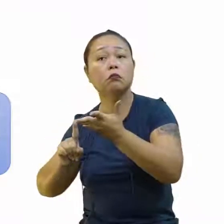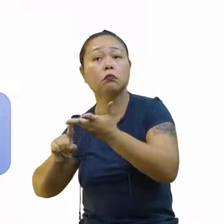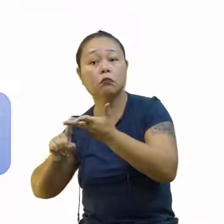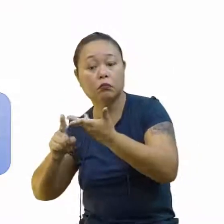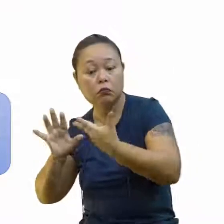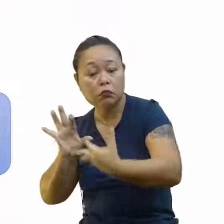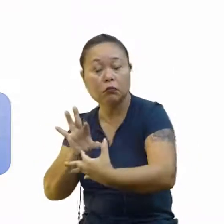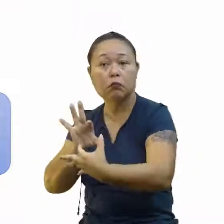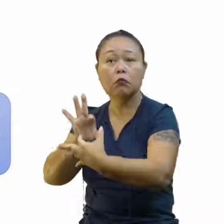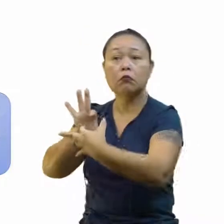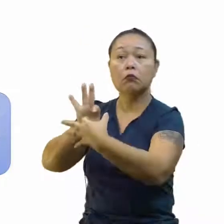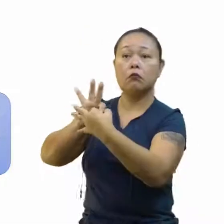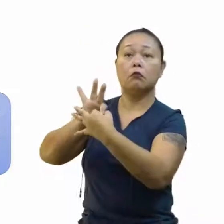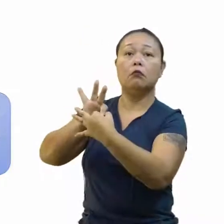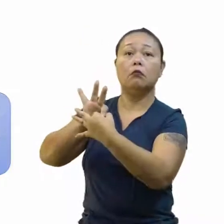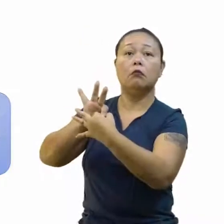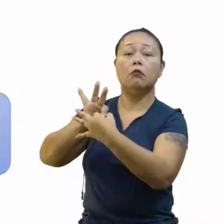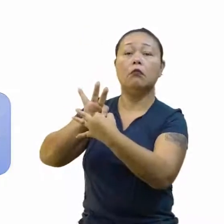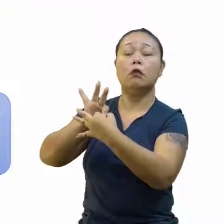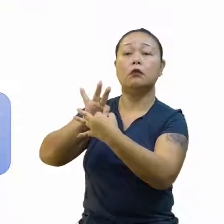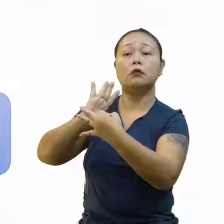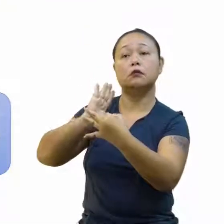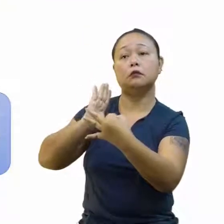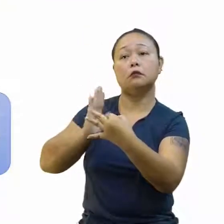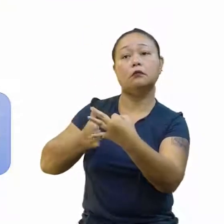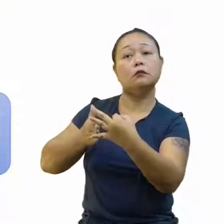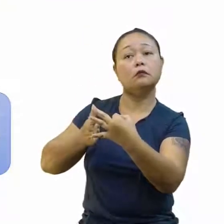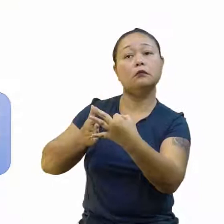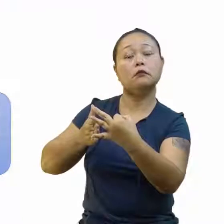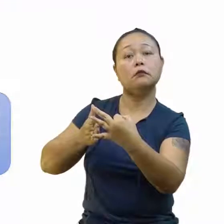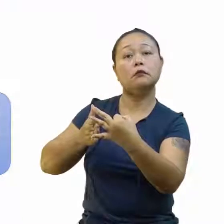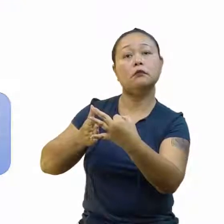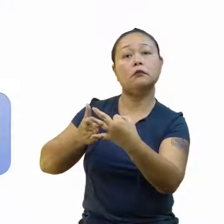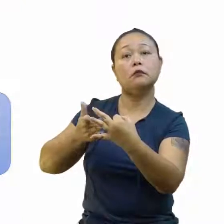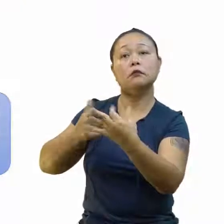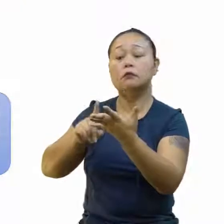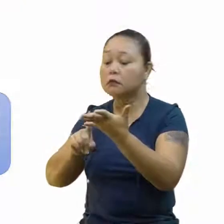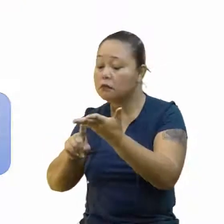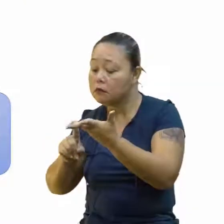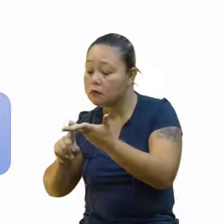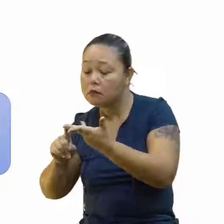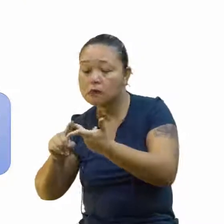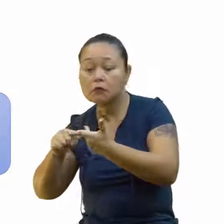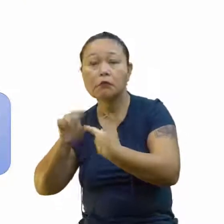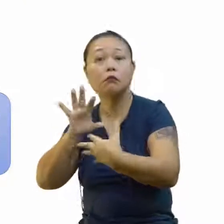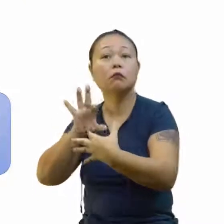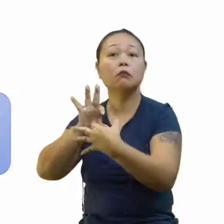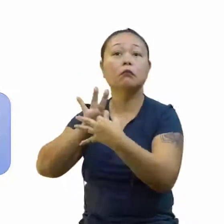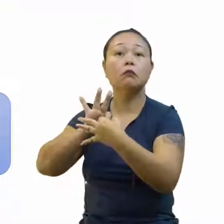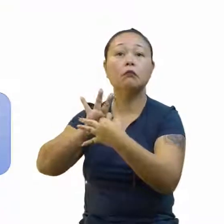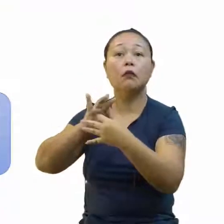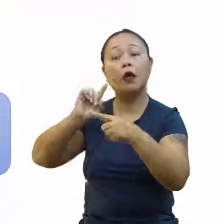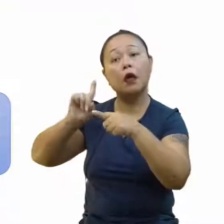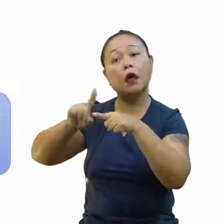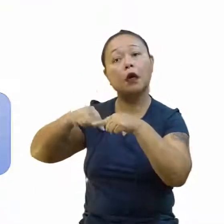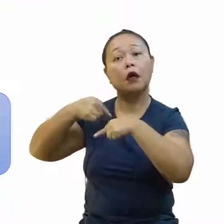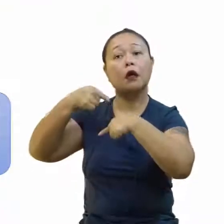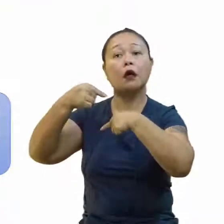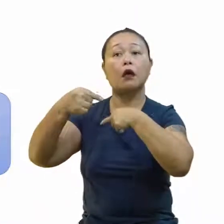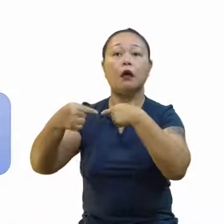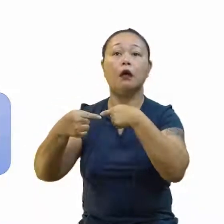fatores, então, por aqui a gente já vê que é um conjunto de fatores elas levam a